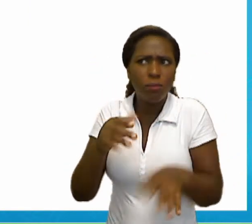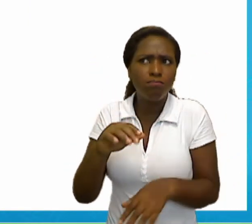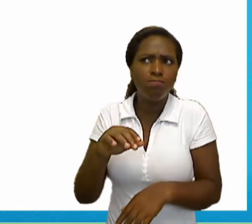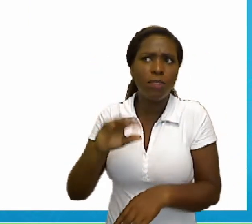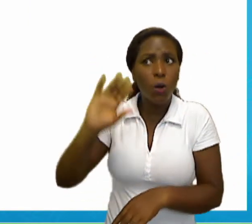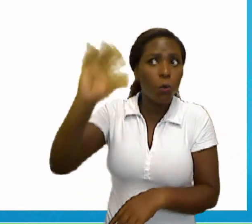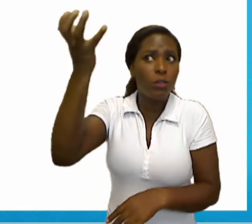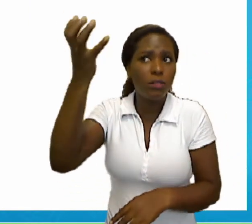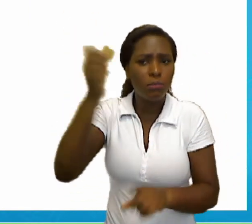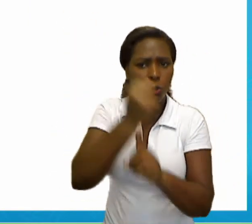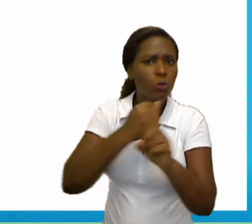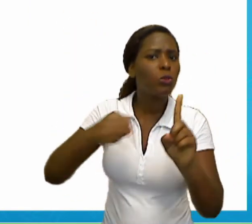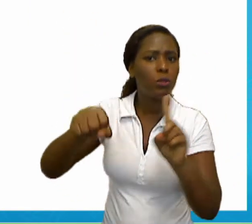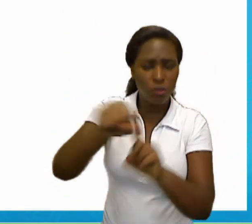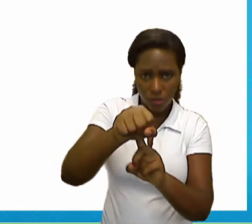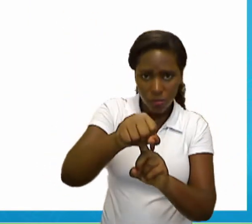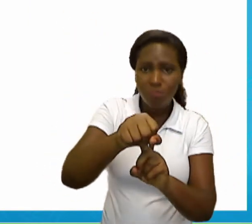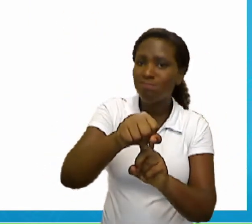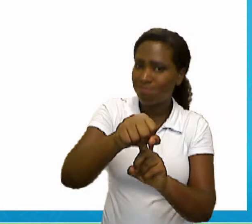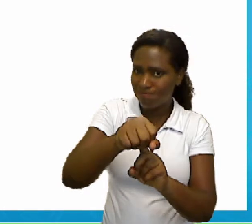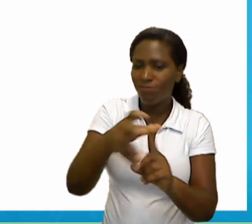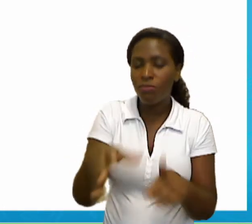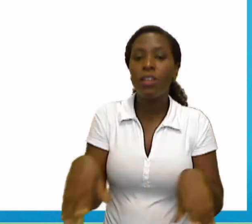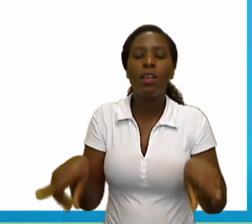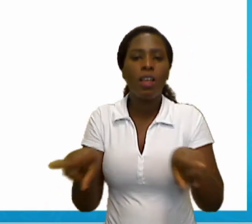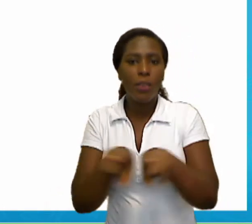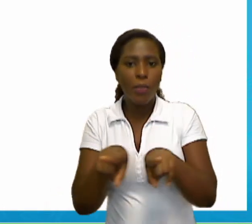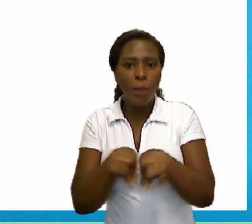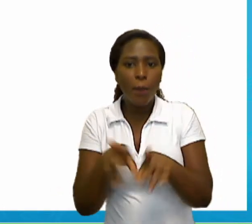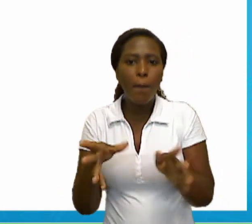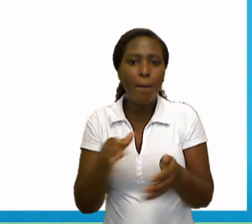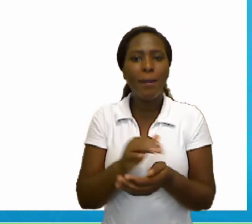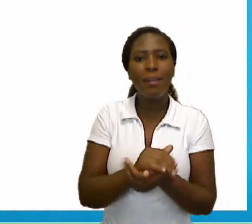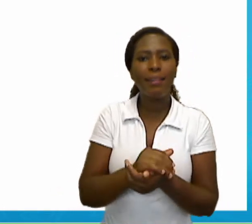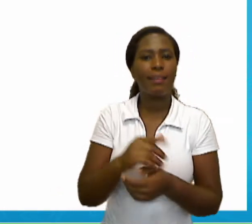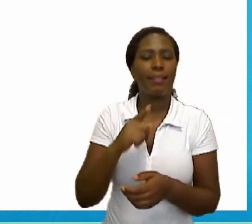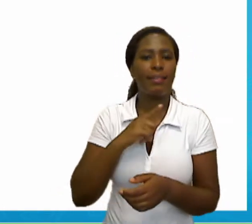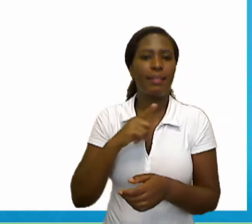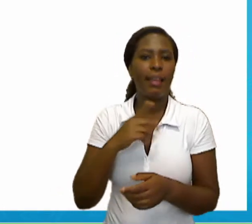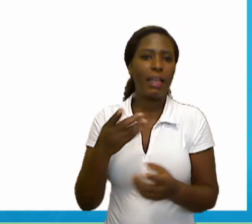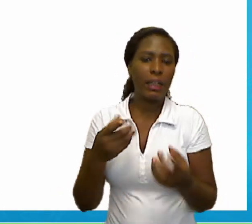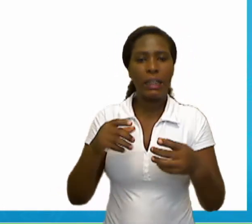clara e dinâmica, discurso direto e indireto,